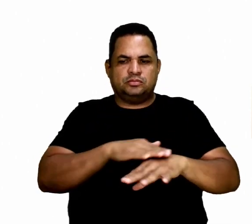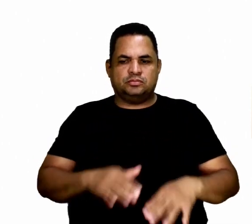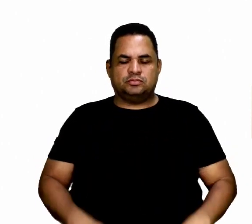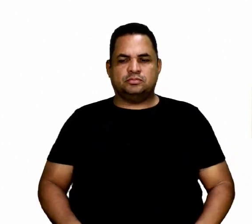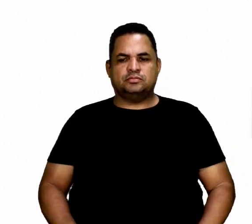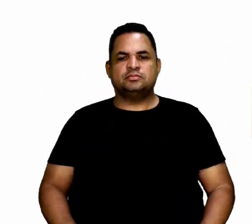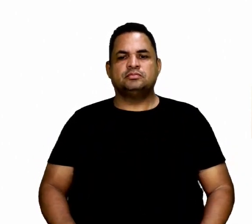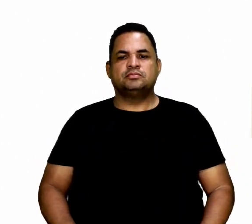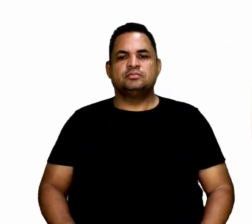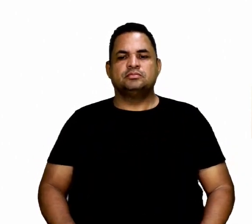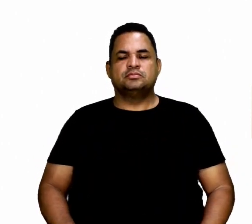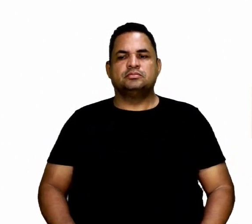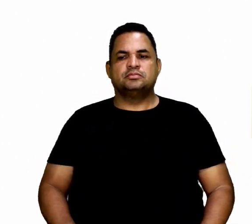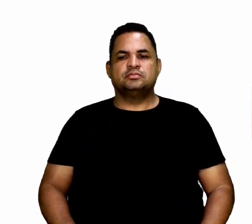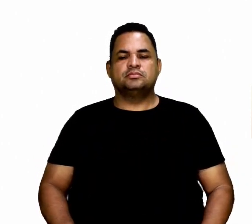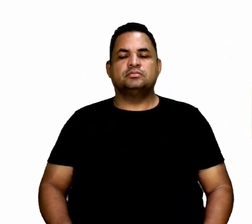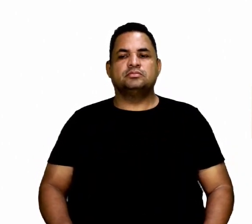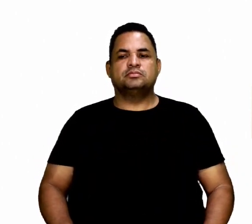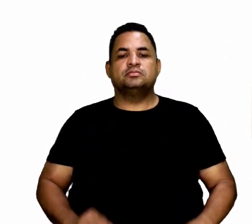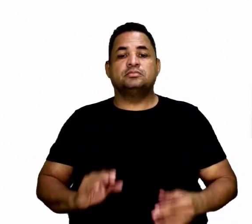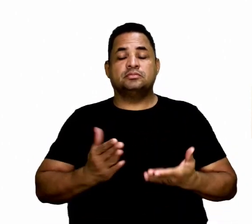células. Eles vão acabar